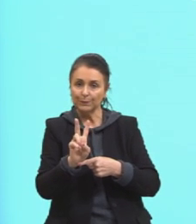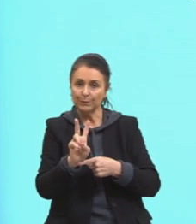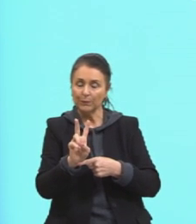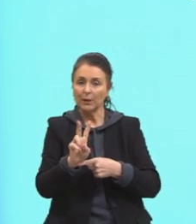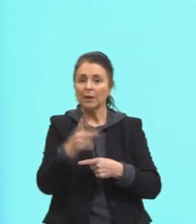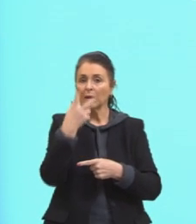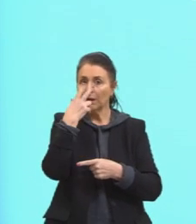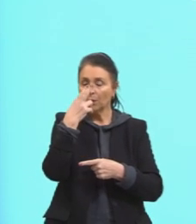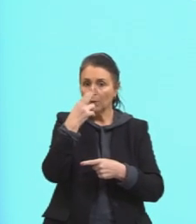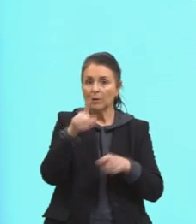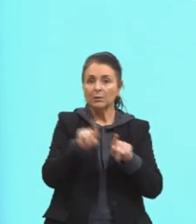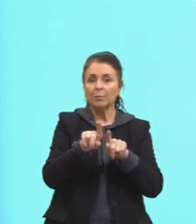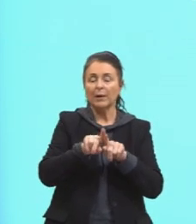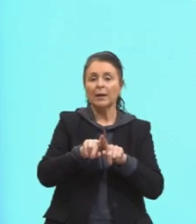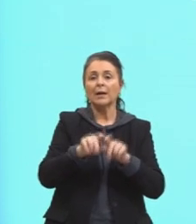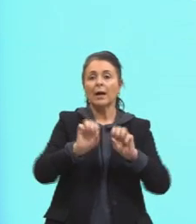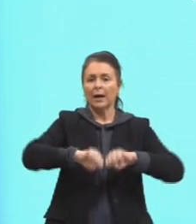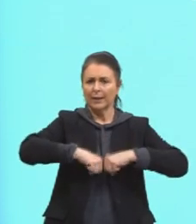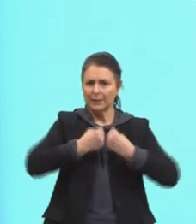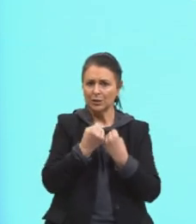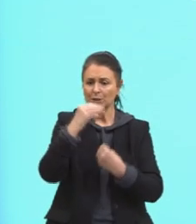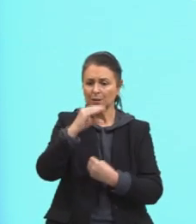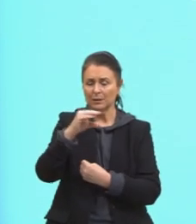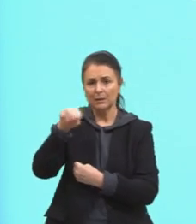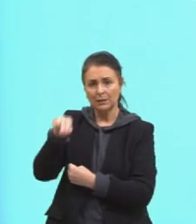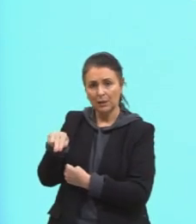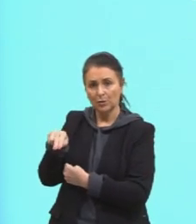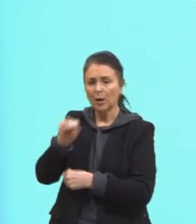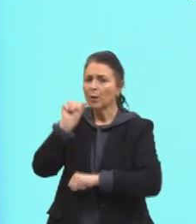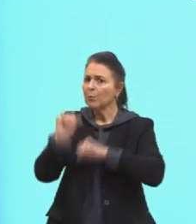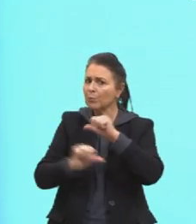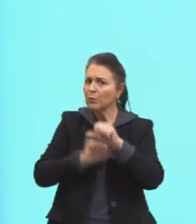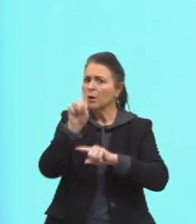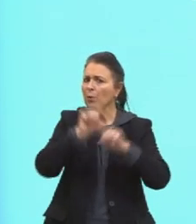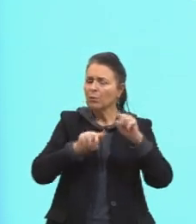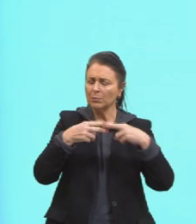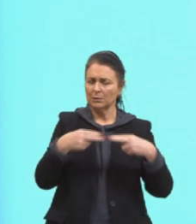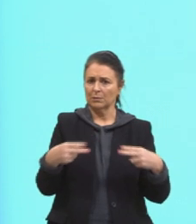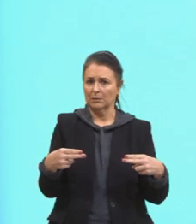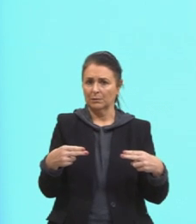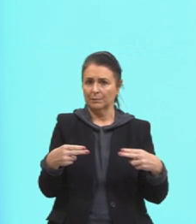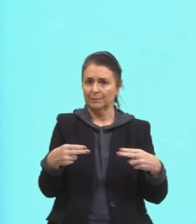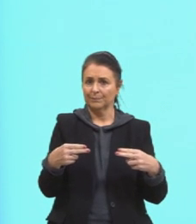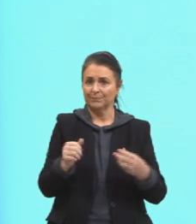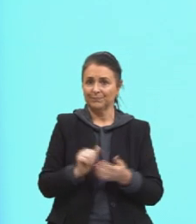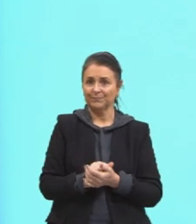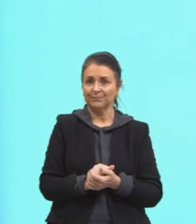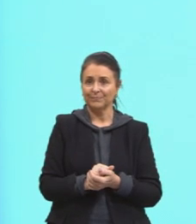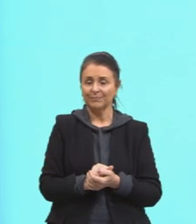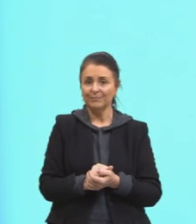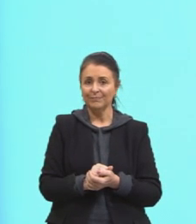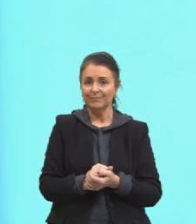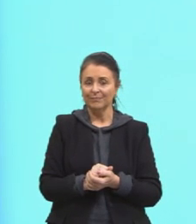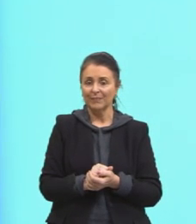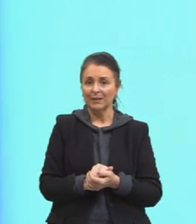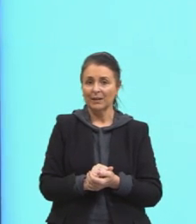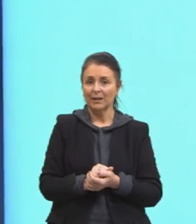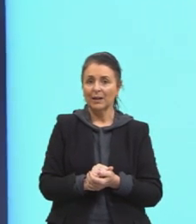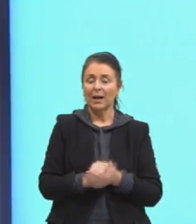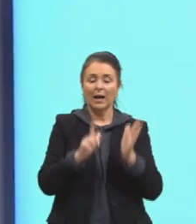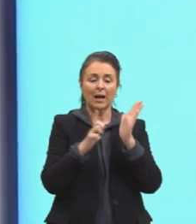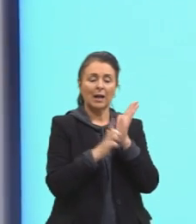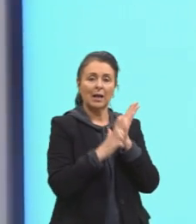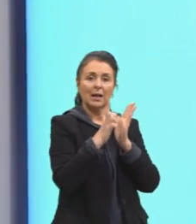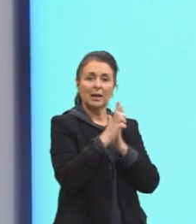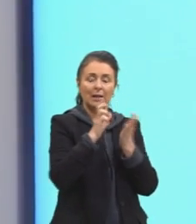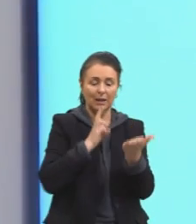energia cinética né só muda algumas uns termos aqui que a gente usa vamos lá então lei